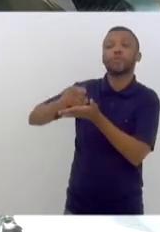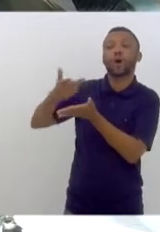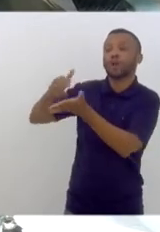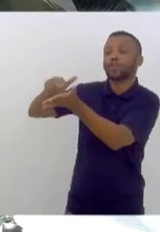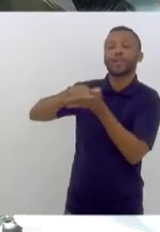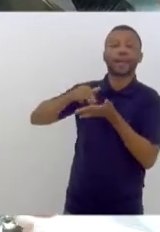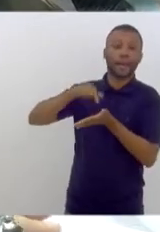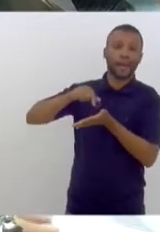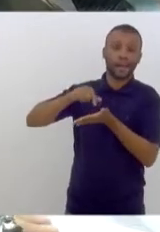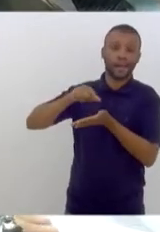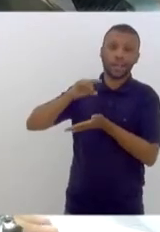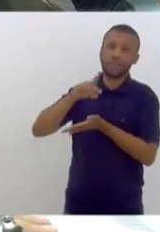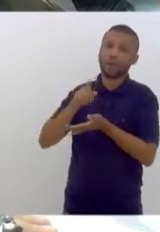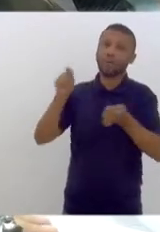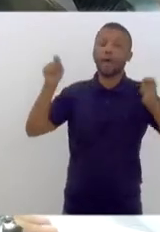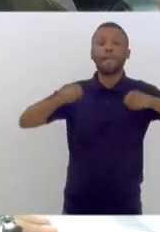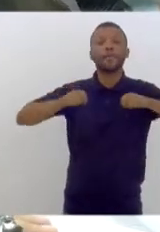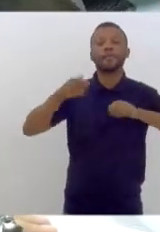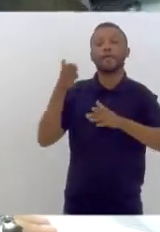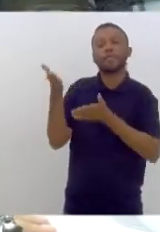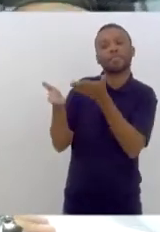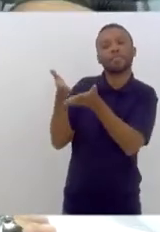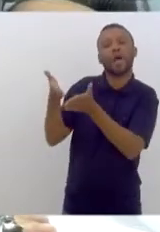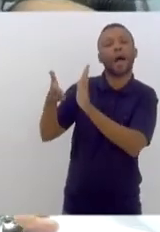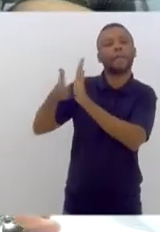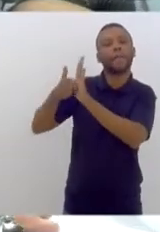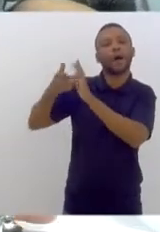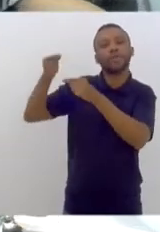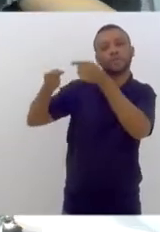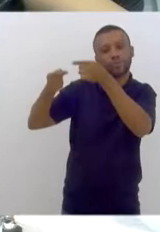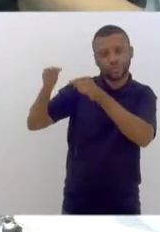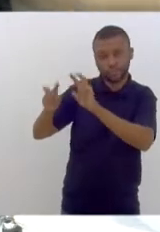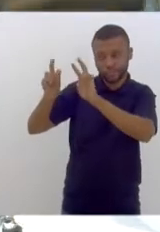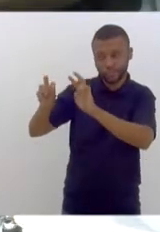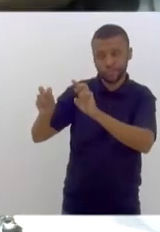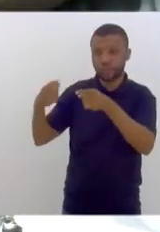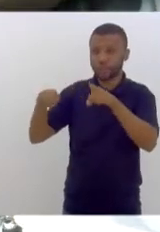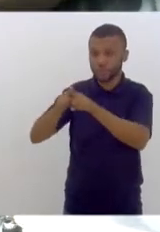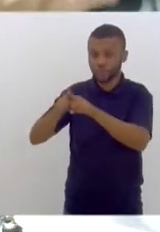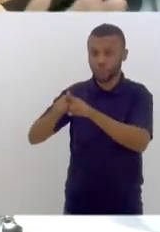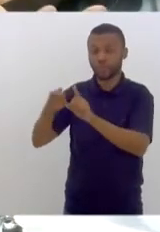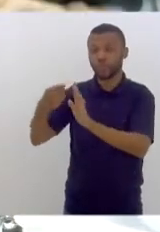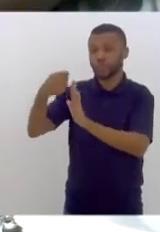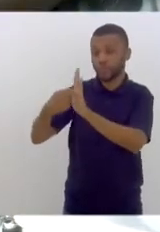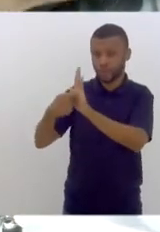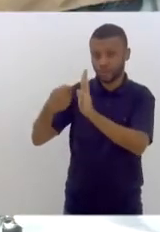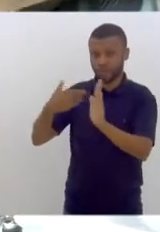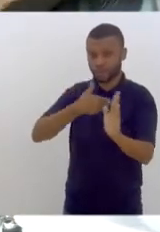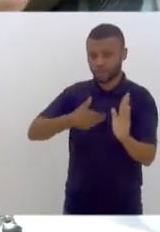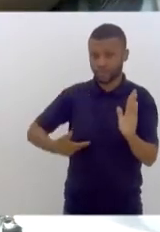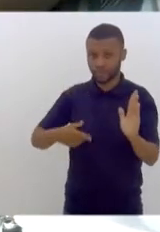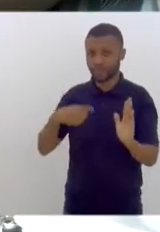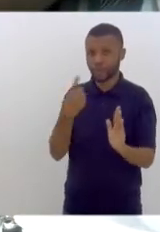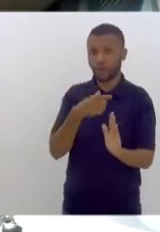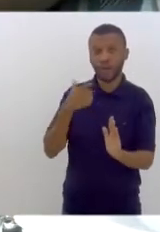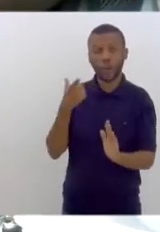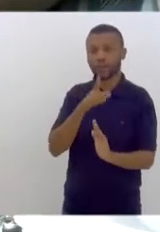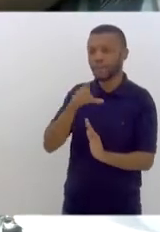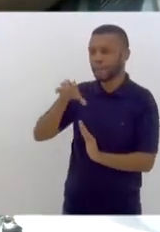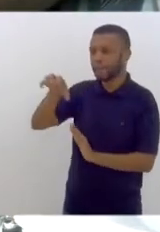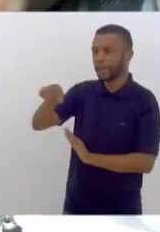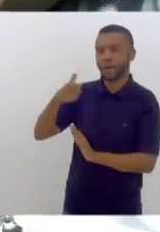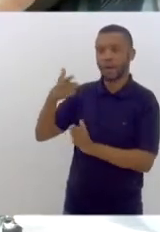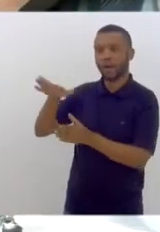ter como cotejar esta proposta com a mensagem do Executivo quando a gente acessar